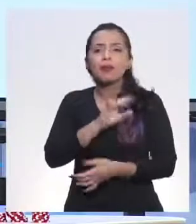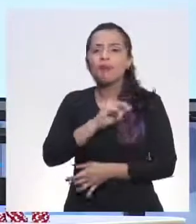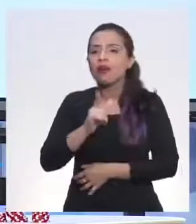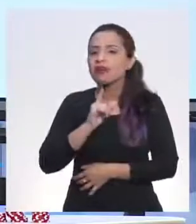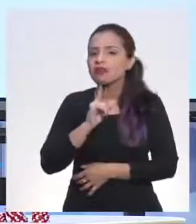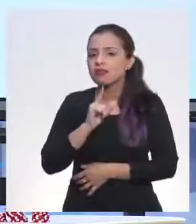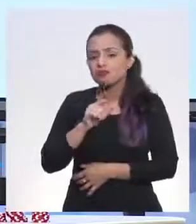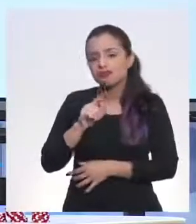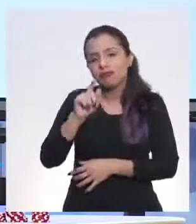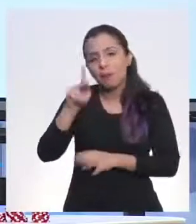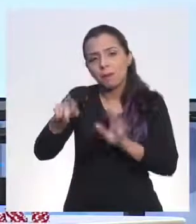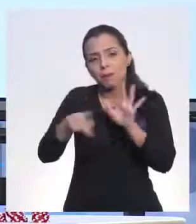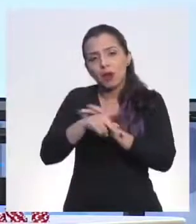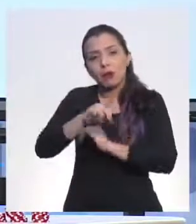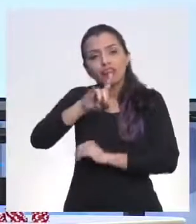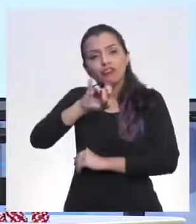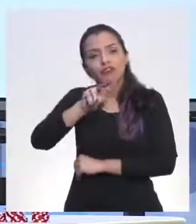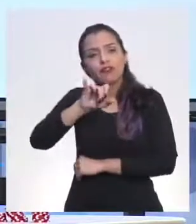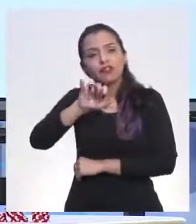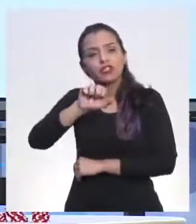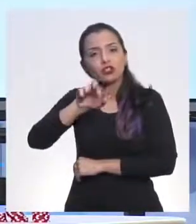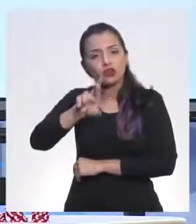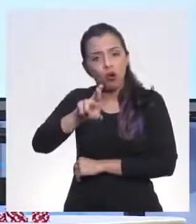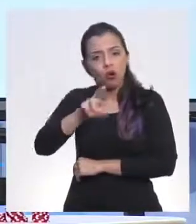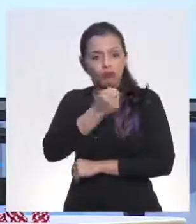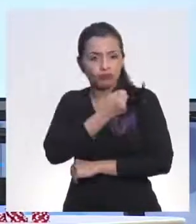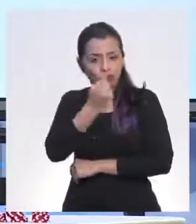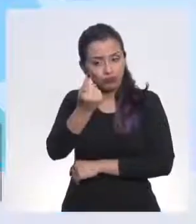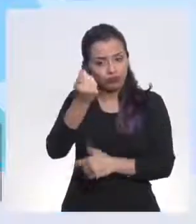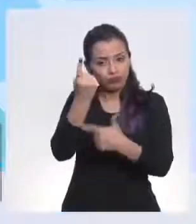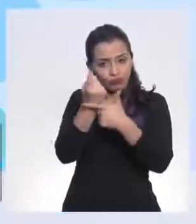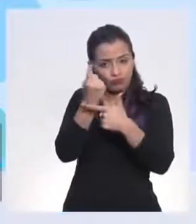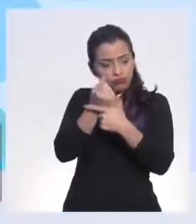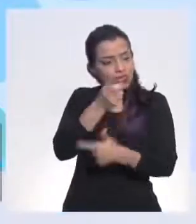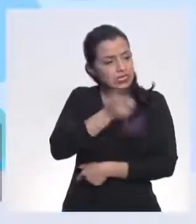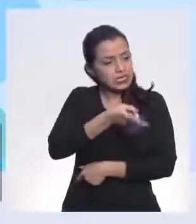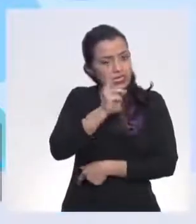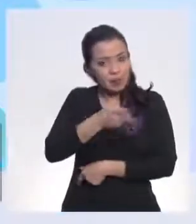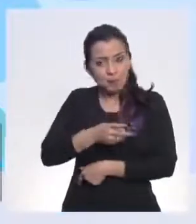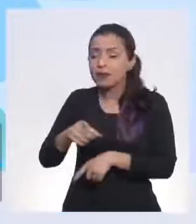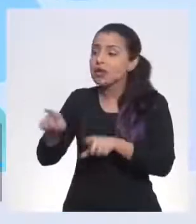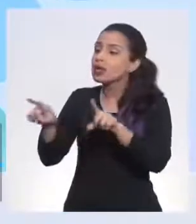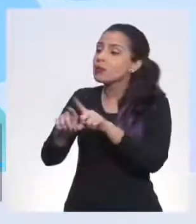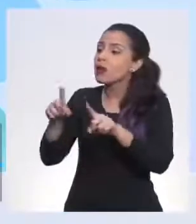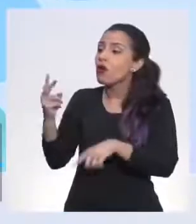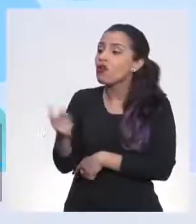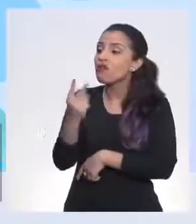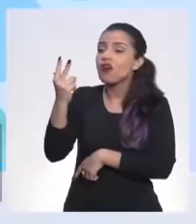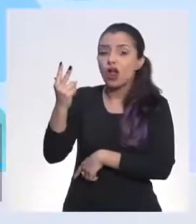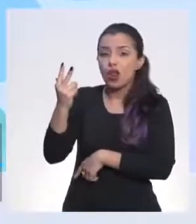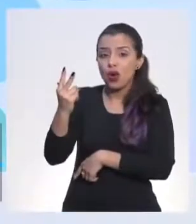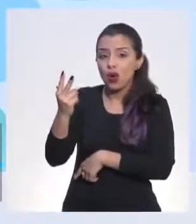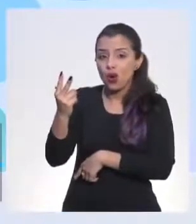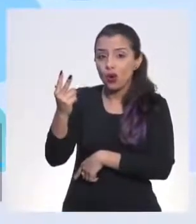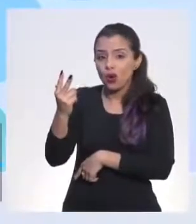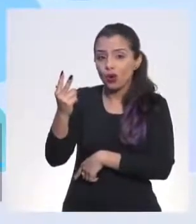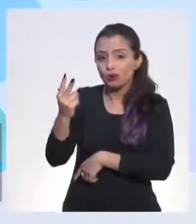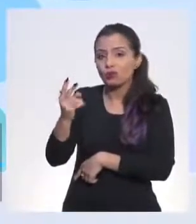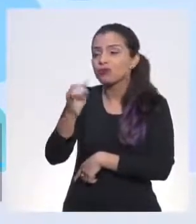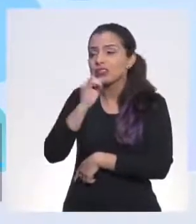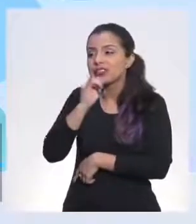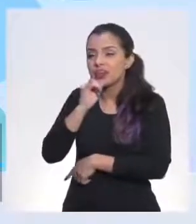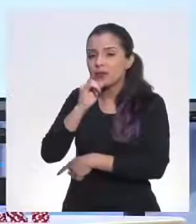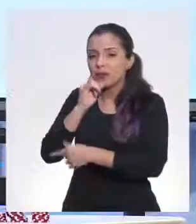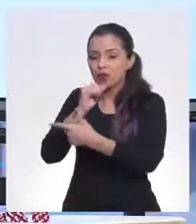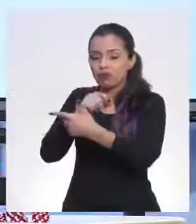vocês. Mais para frente nós vamos desconsiderar porque ele é sempre divisor. E o próprio valor também é divisor dele mesmo. Isso, 1 pelo 1,